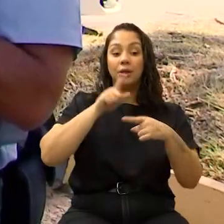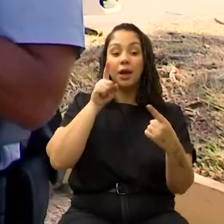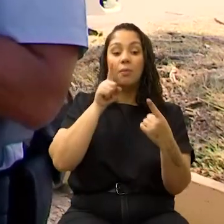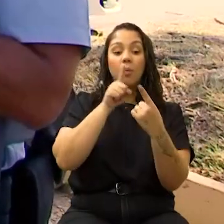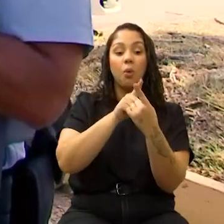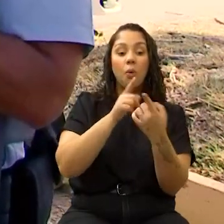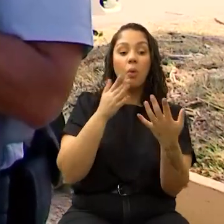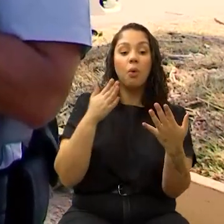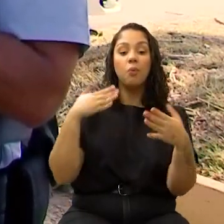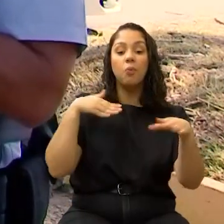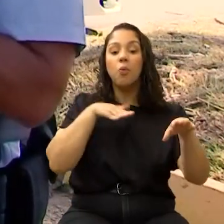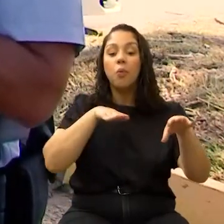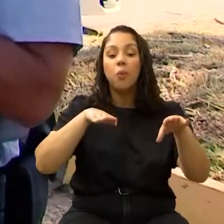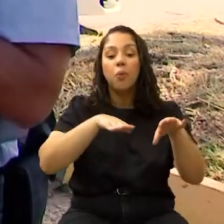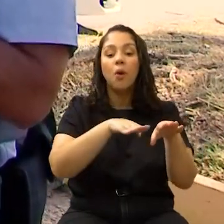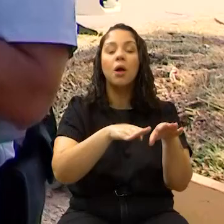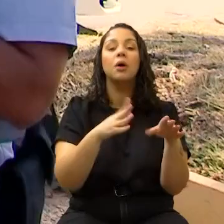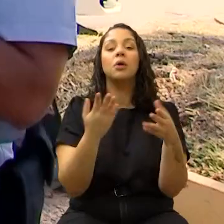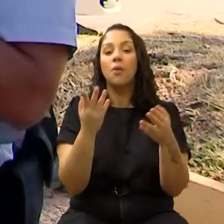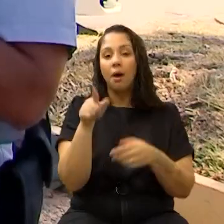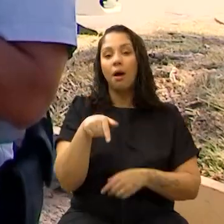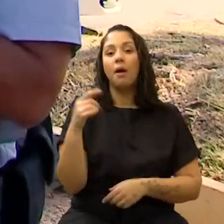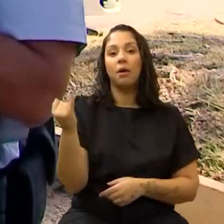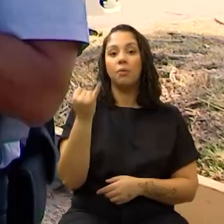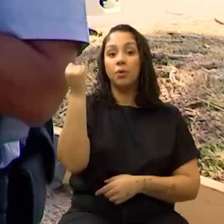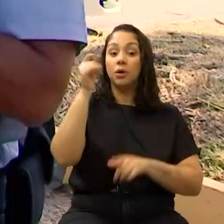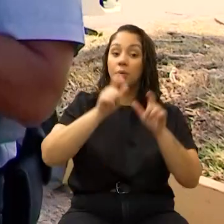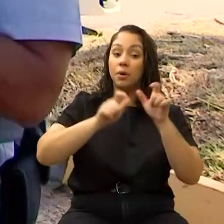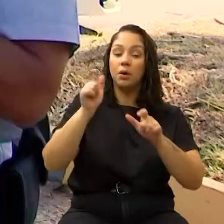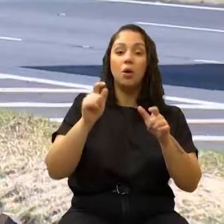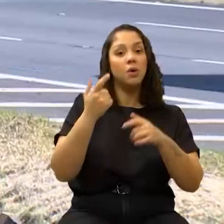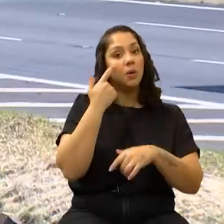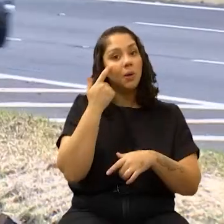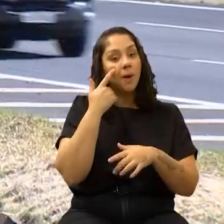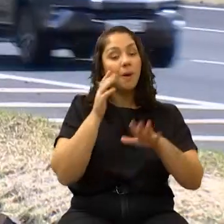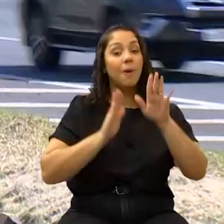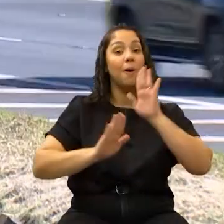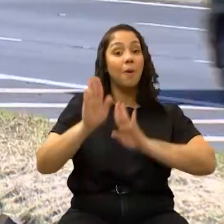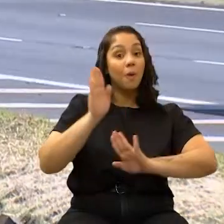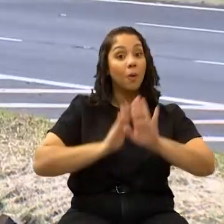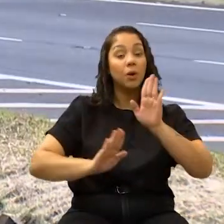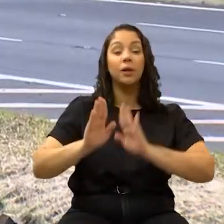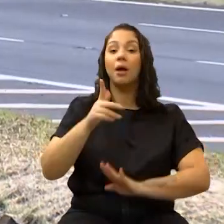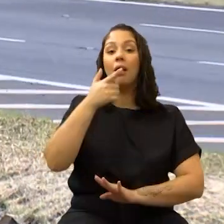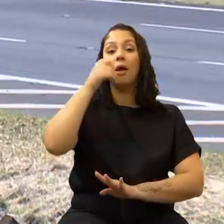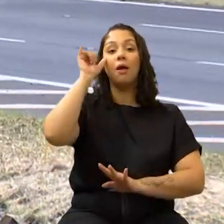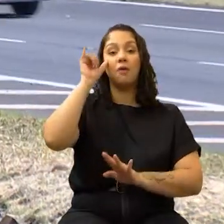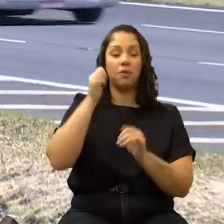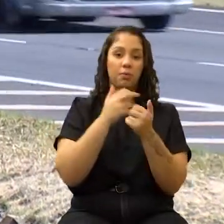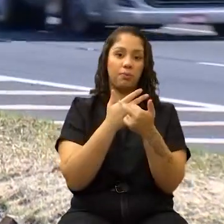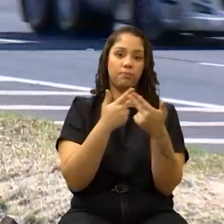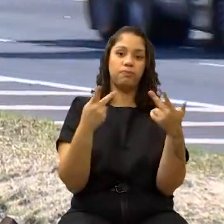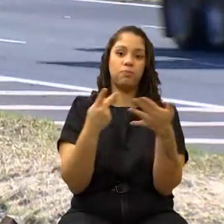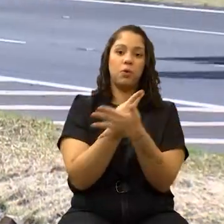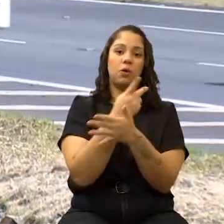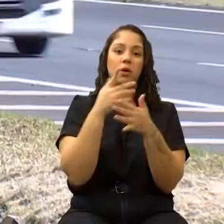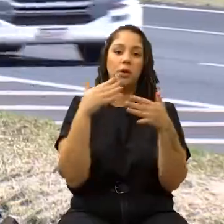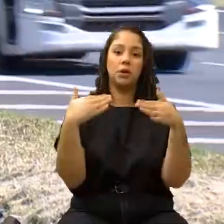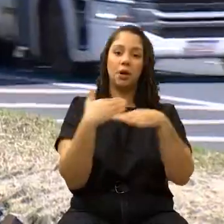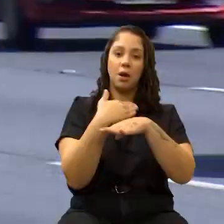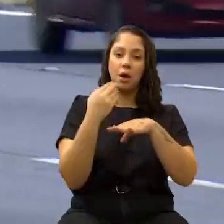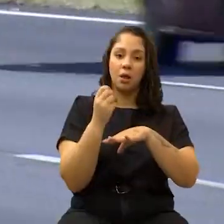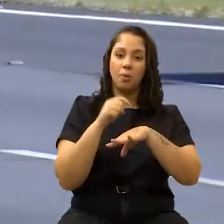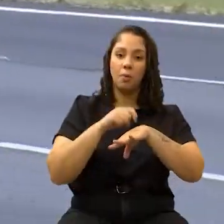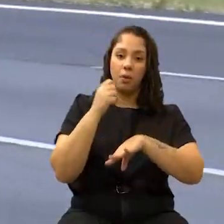do atendimento. Por isso que é importante a gente falar com as pessoas tomar os devidos cuidados para evitar ocorrências. Boa,